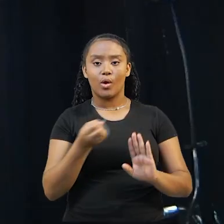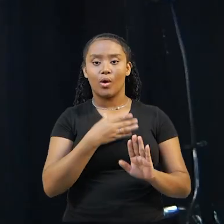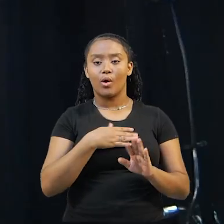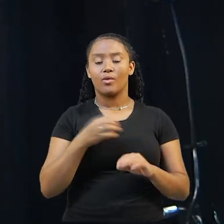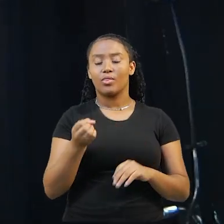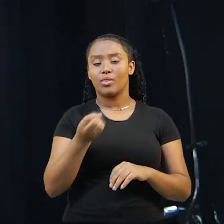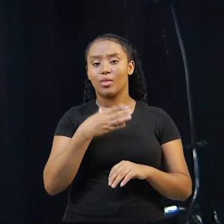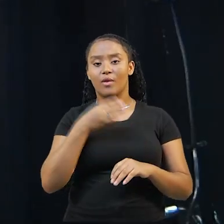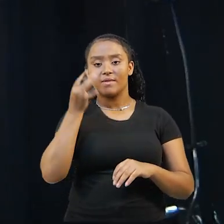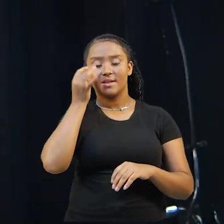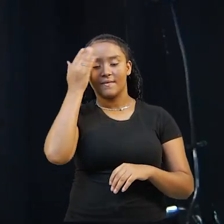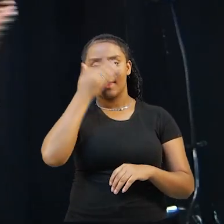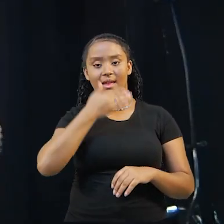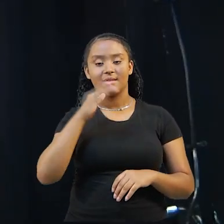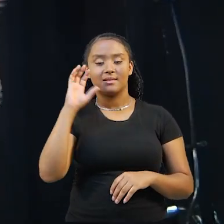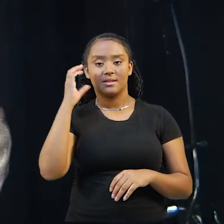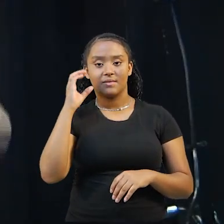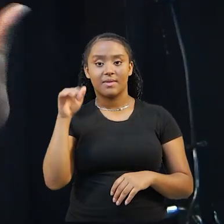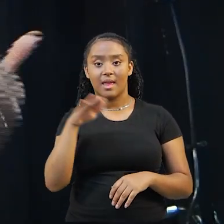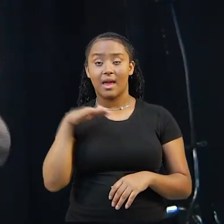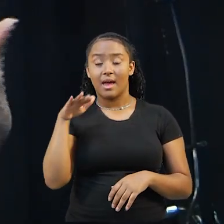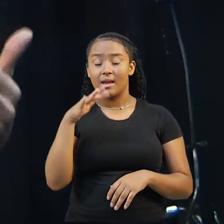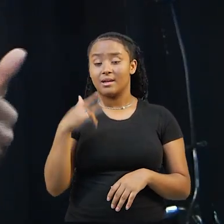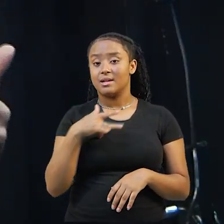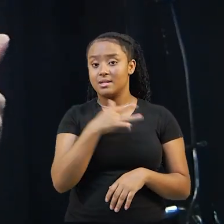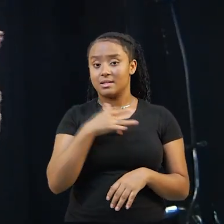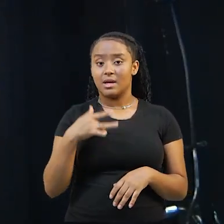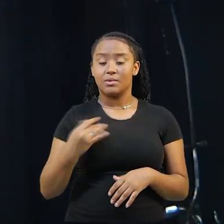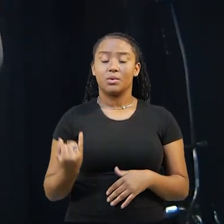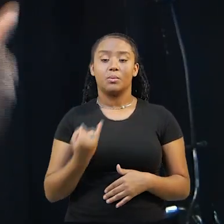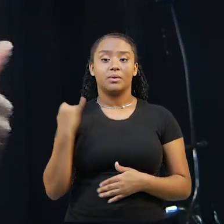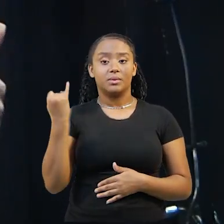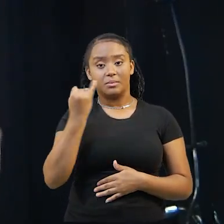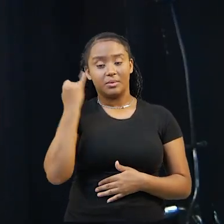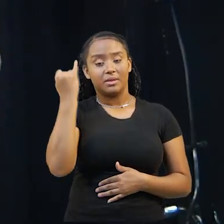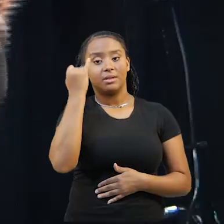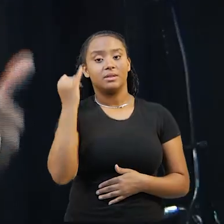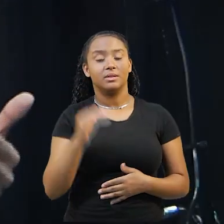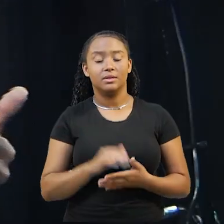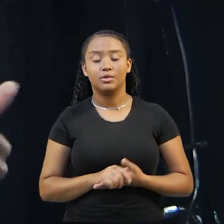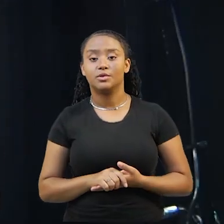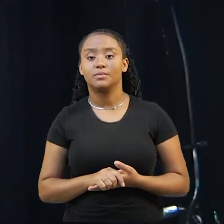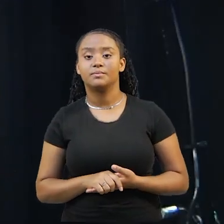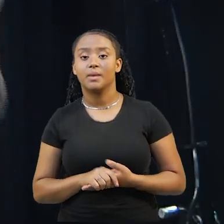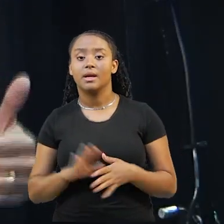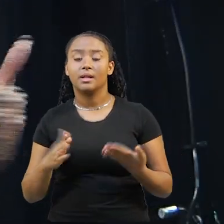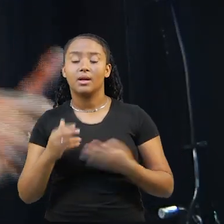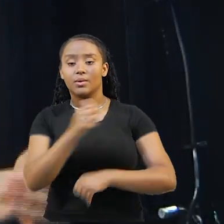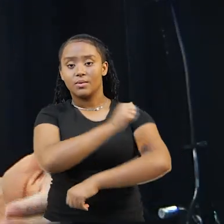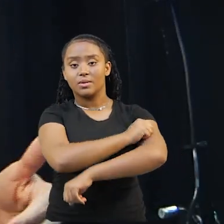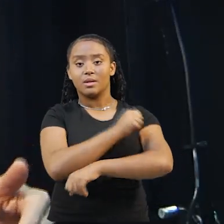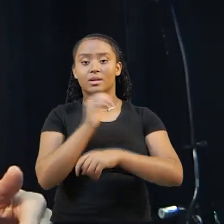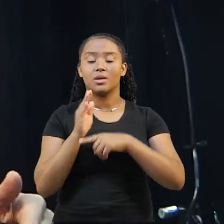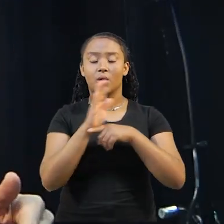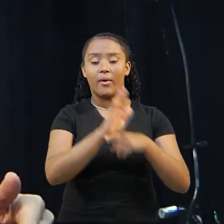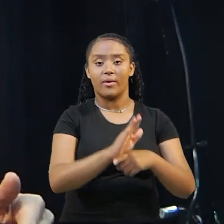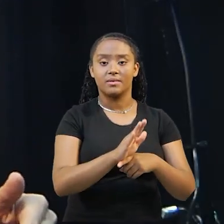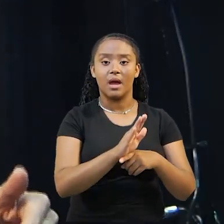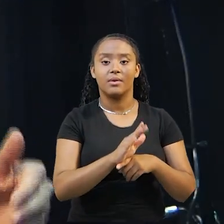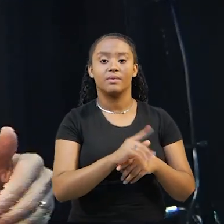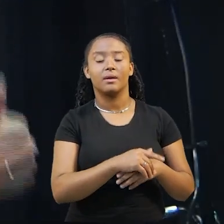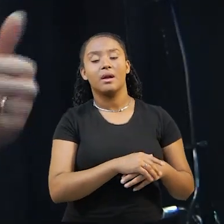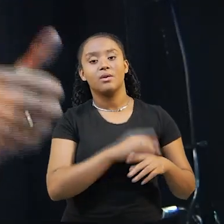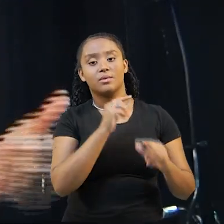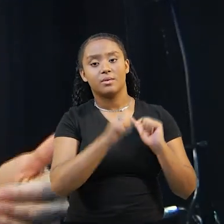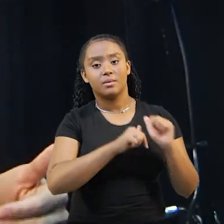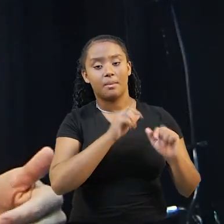novas evidências científicas, e na área da saúde isso, né, tem um volume muito grande e é muito dinâmico, então o estudante contribui com o